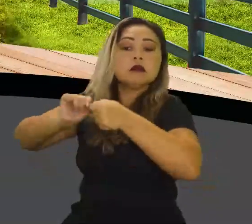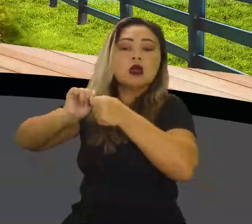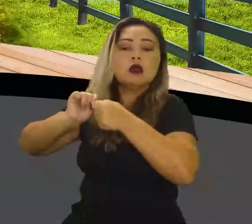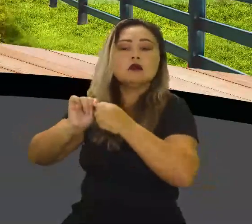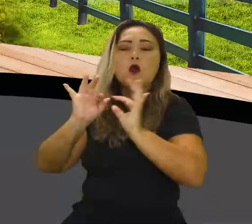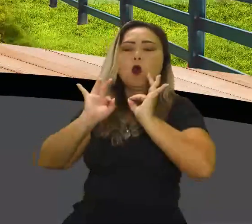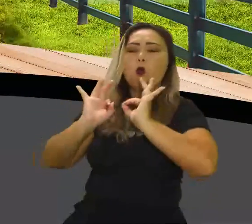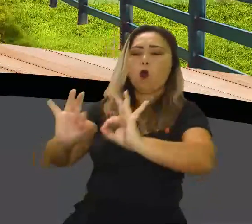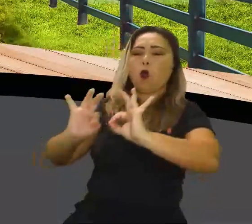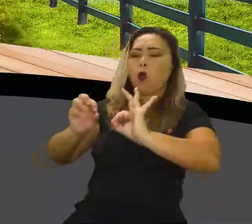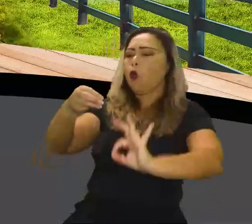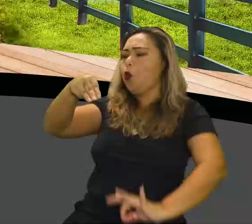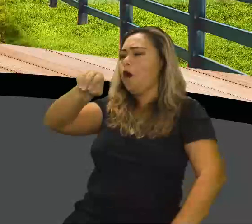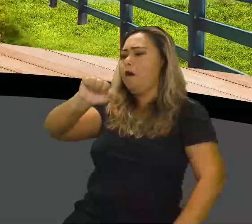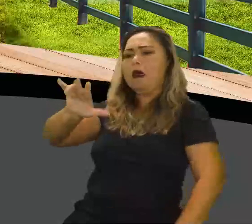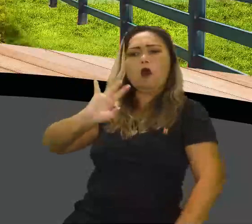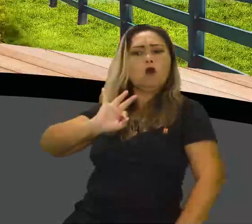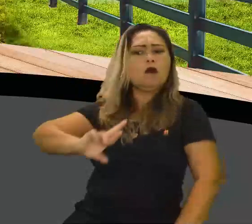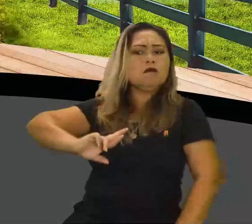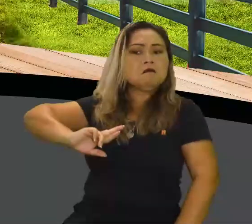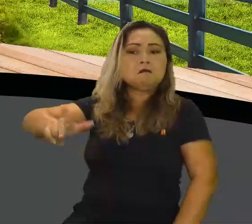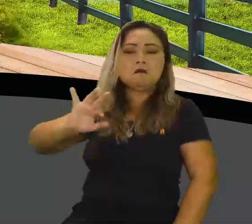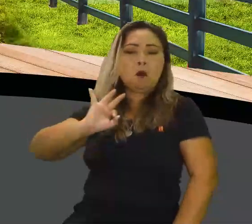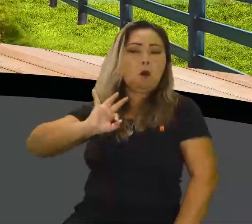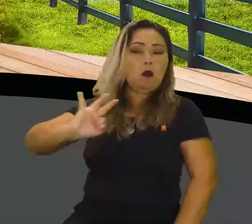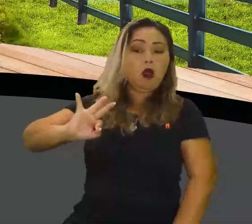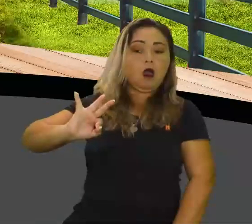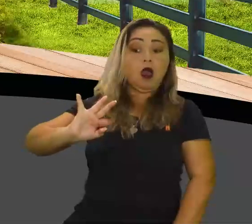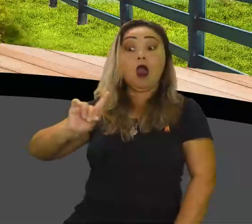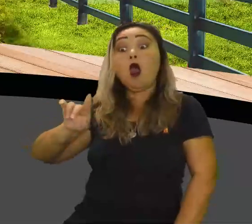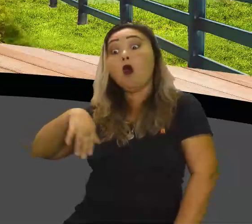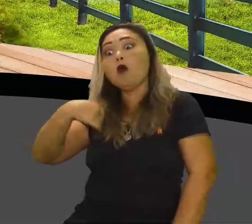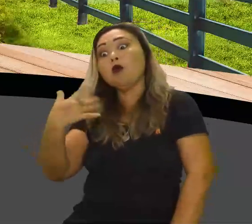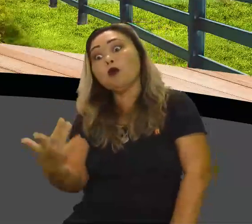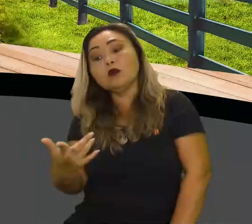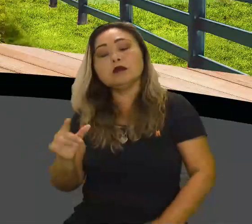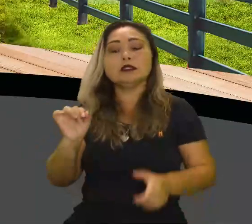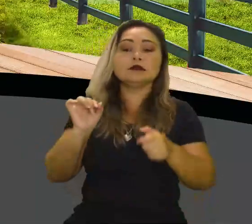ter uma qualidade de mel diferenciada, ou então você fazer